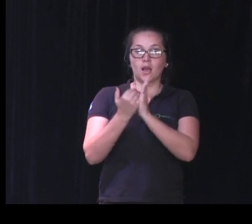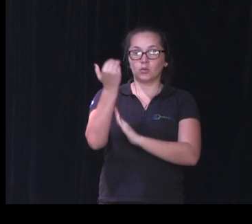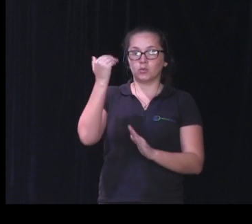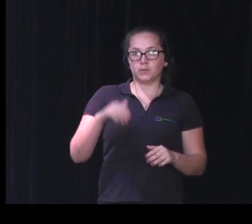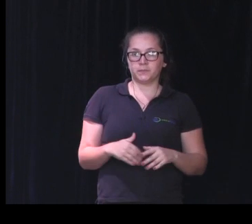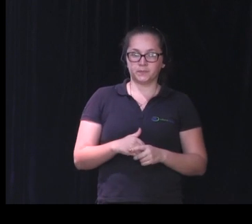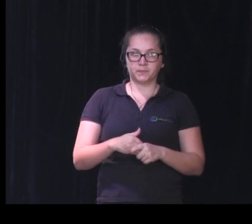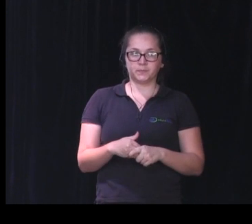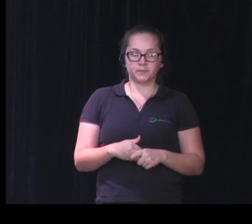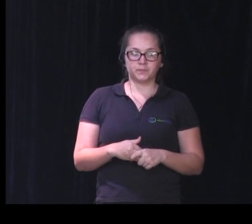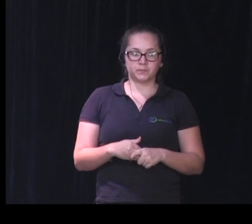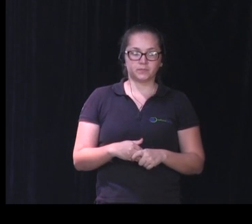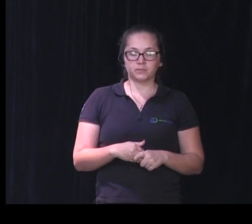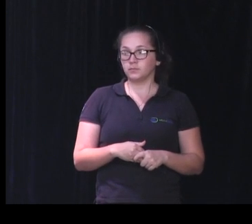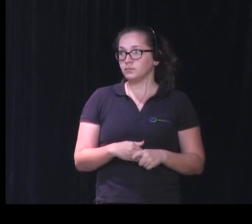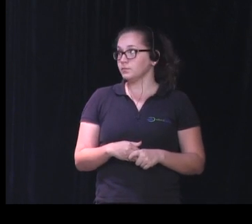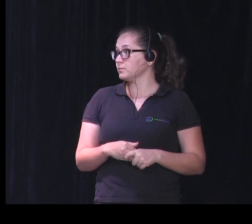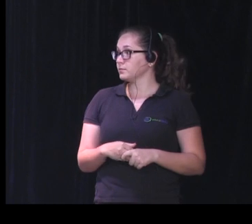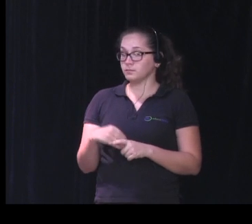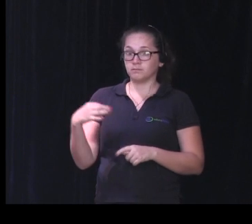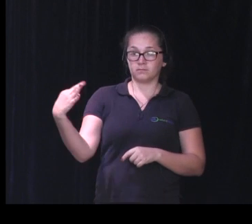apenas uma altura.